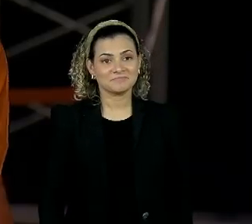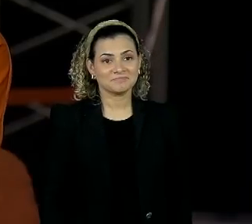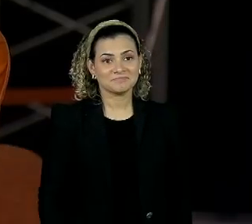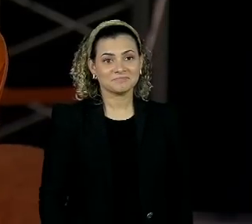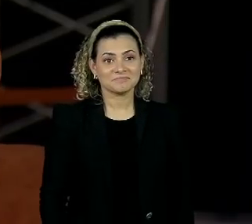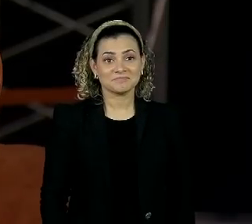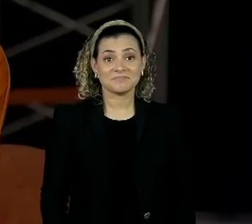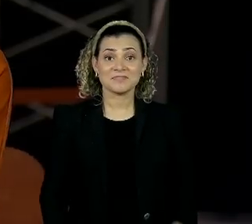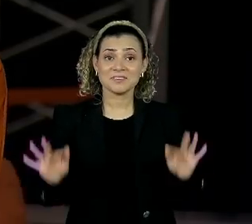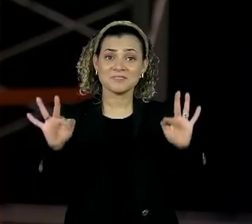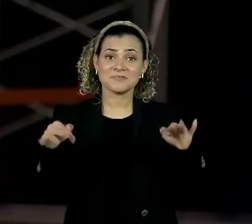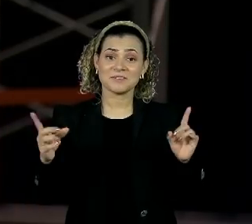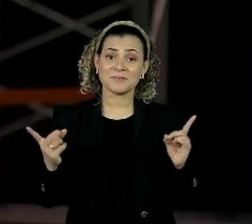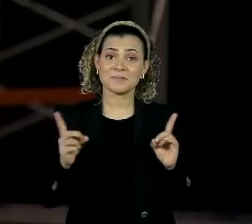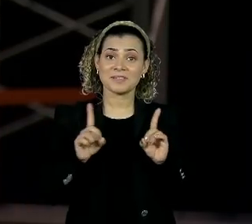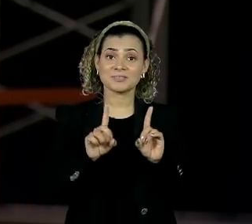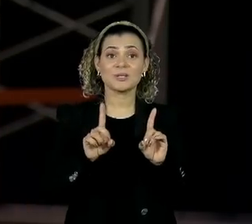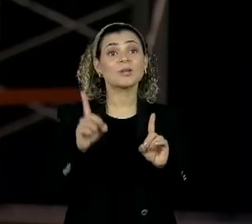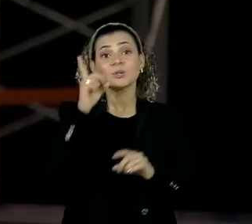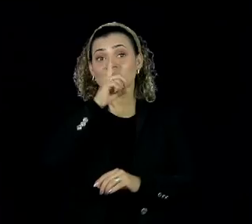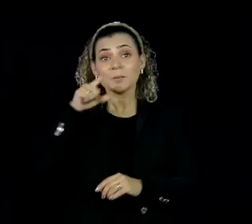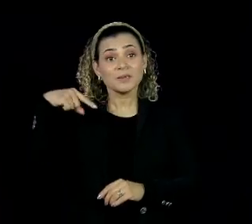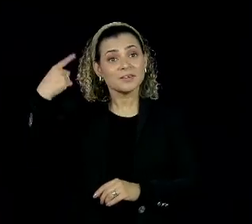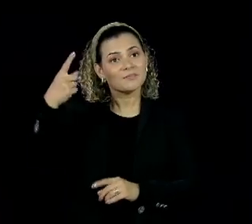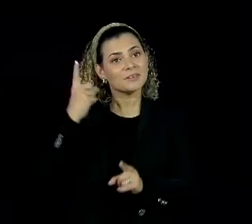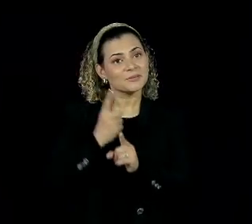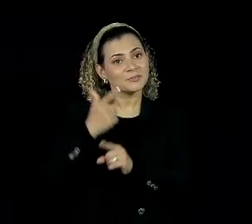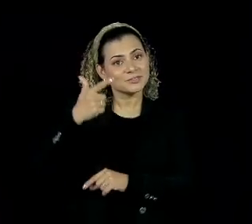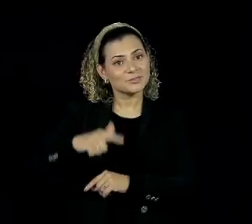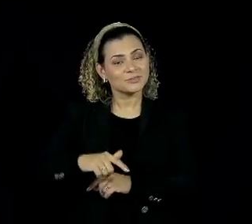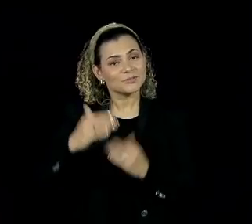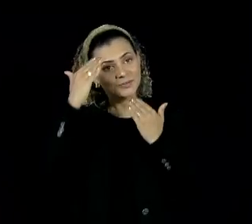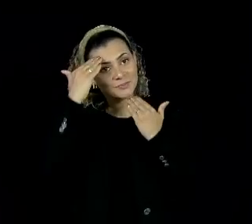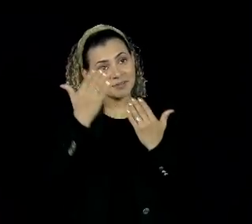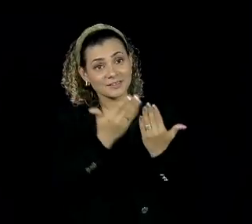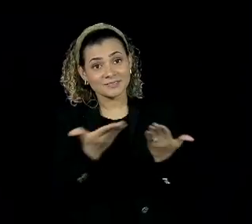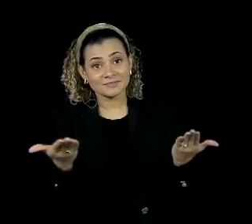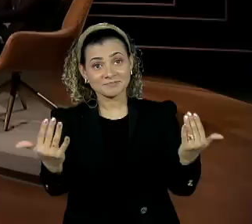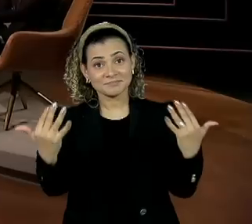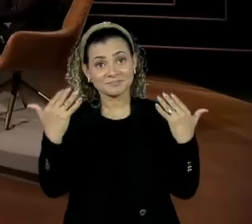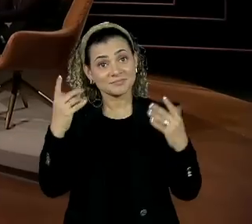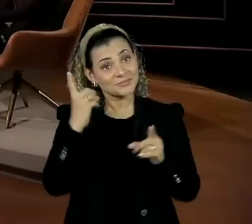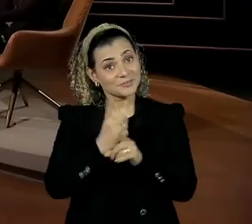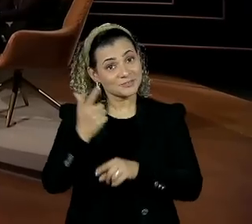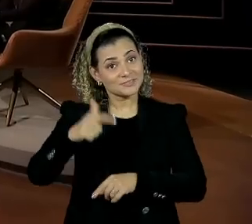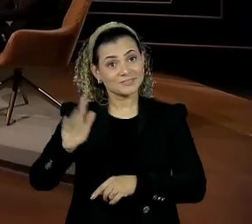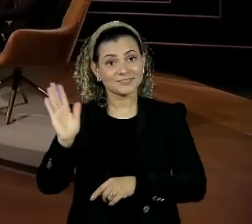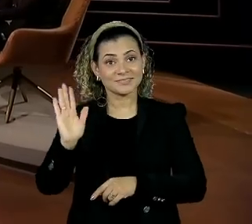A gente fica por aqui e volta no domingo que vem. Muito obrigado a todos e até lá.